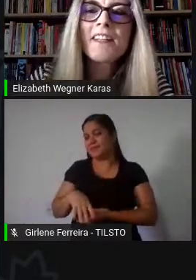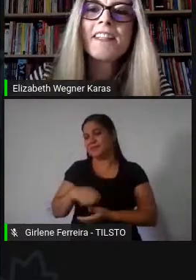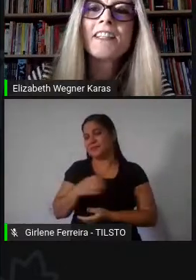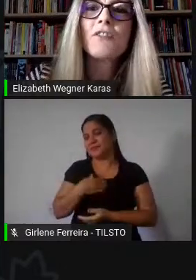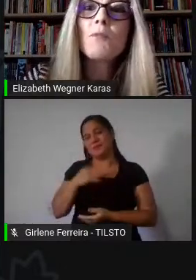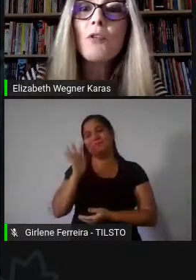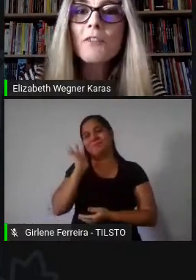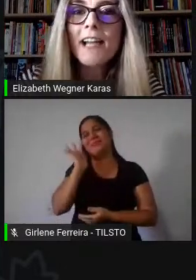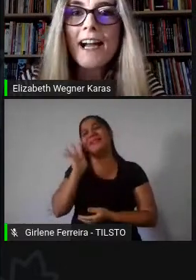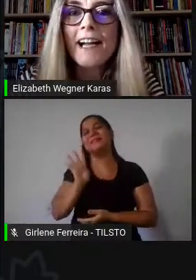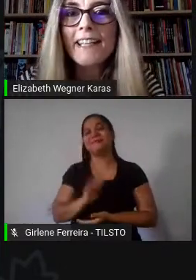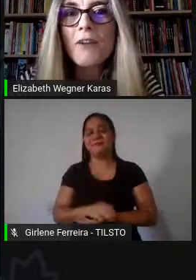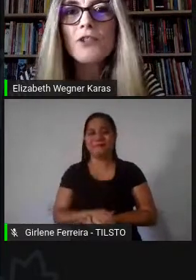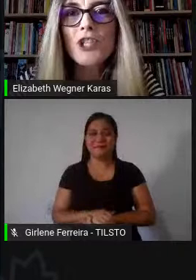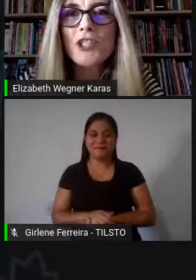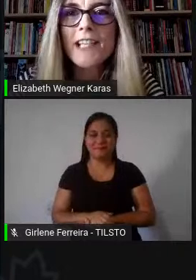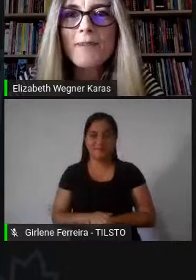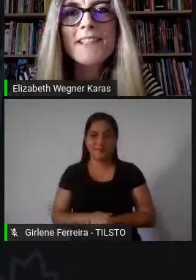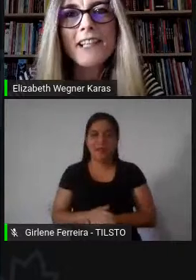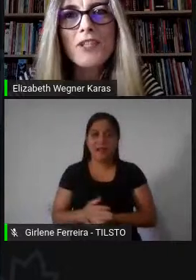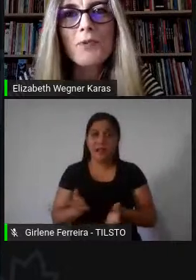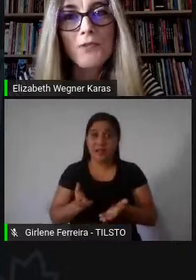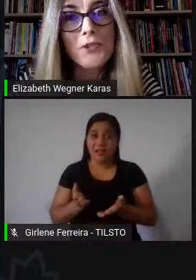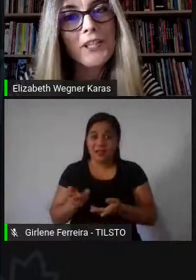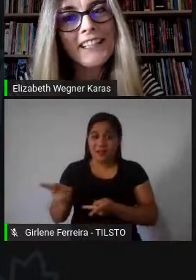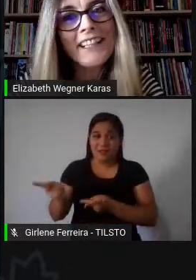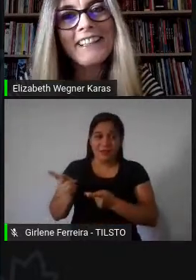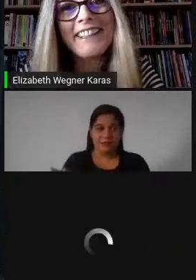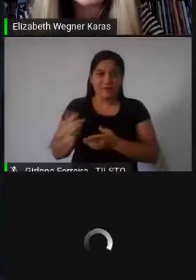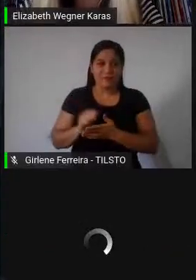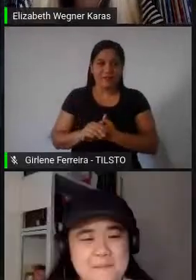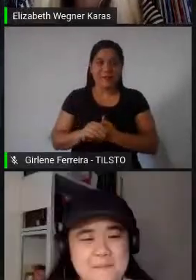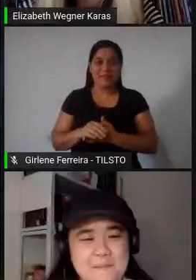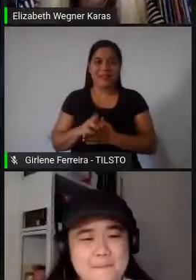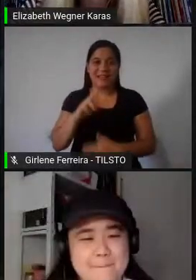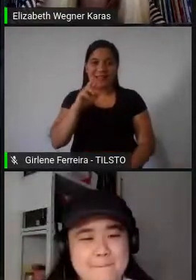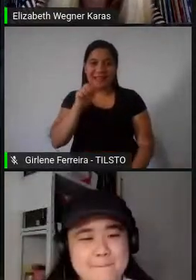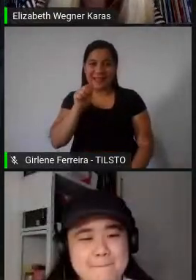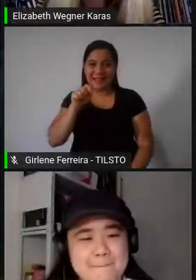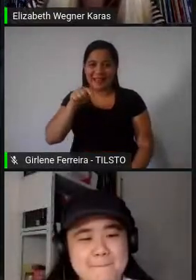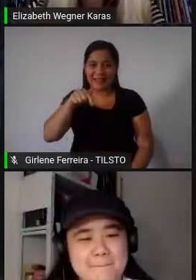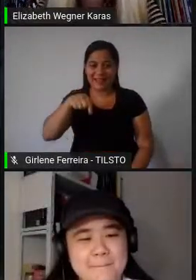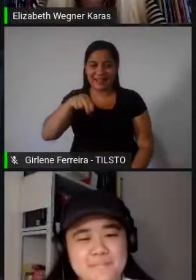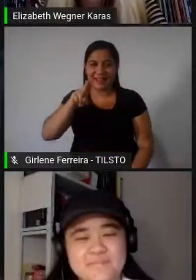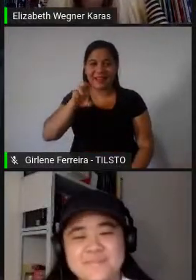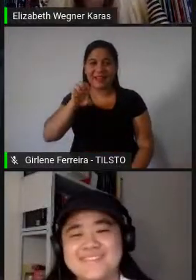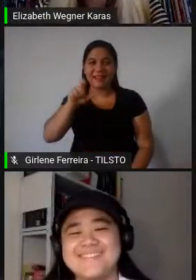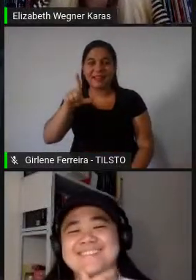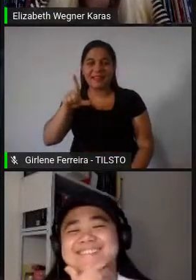legal. Então vamos convidar a Raquel, que você já disse que é uma excelente professora, né? Sim. Vamos lá.